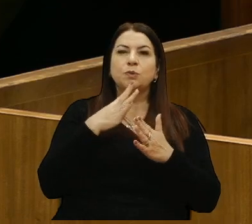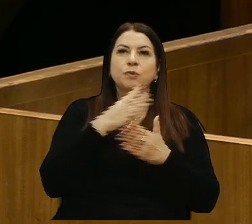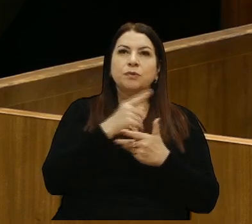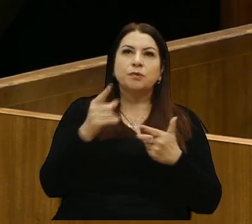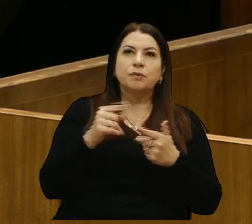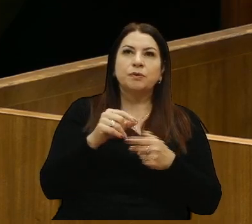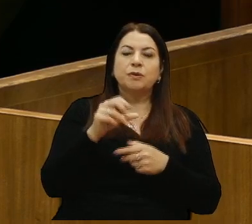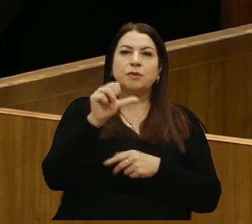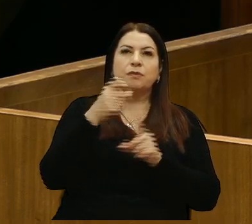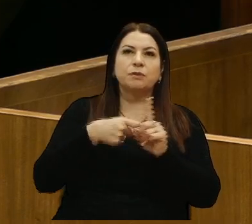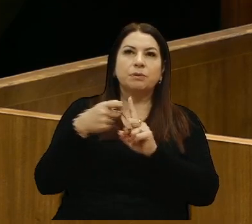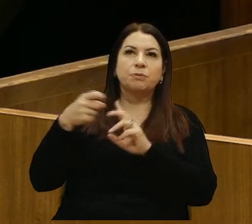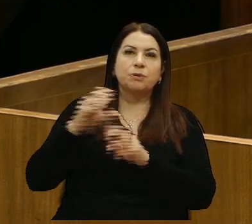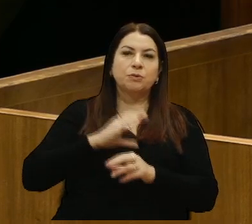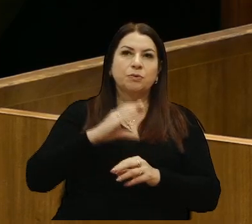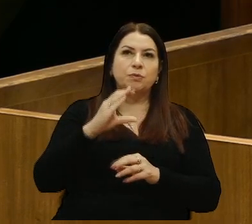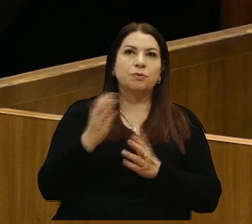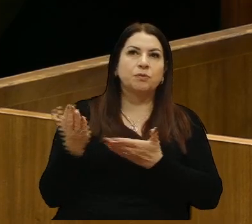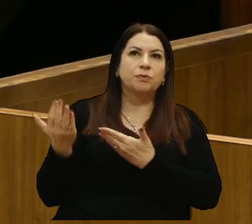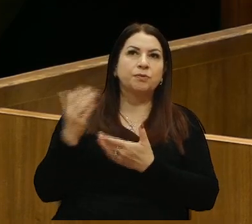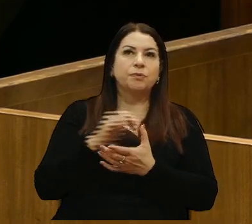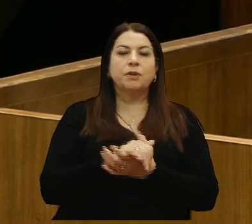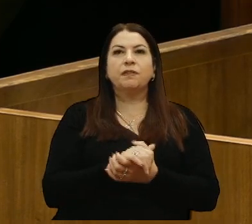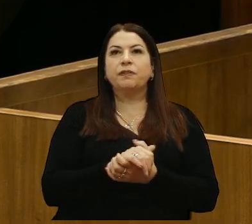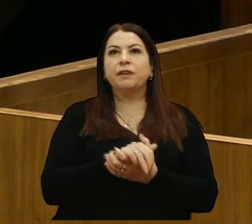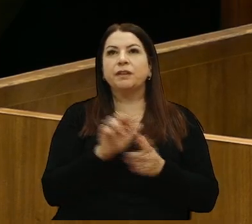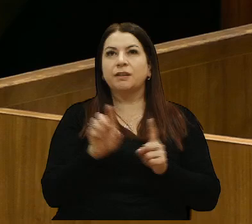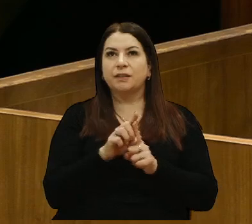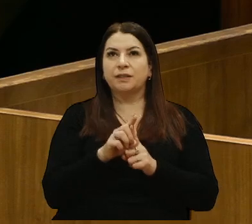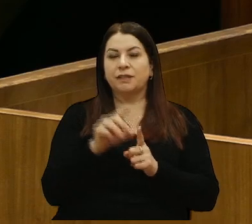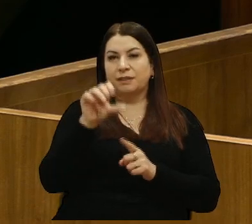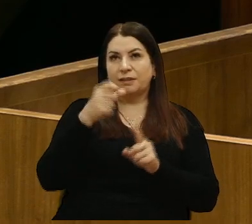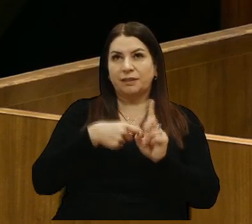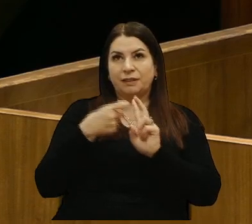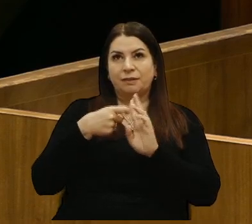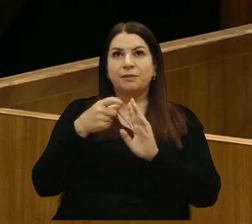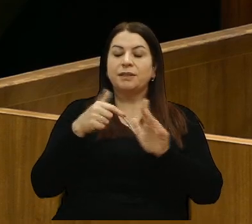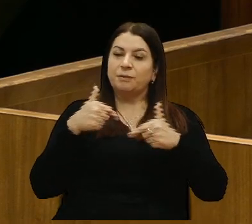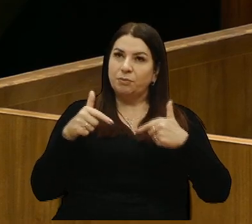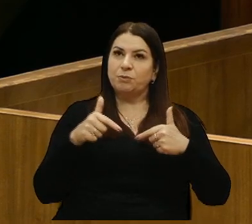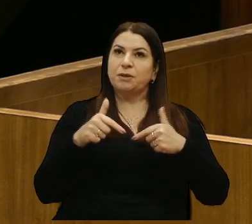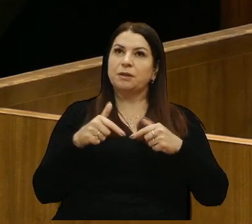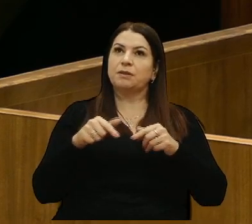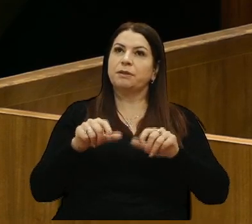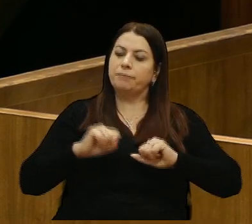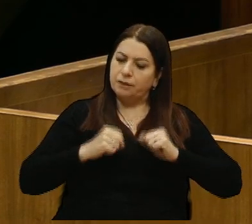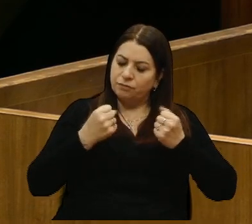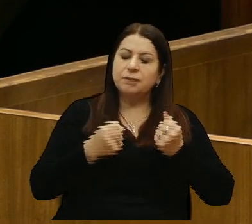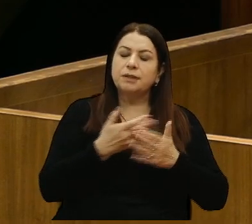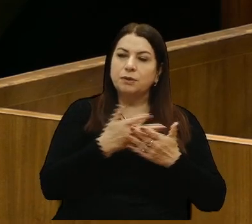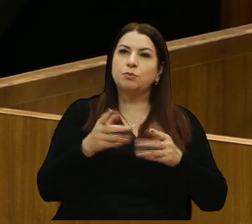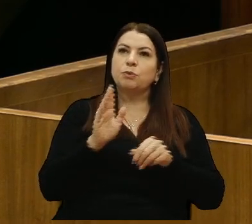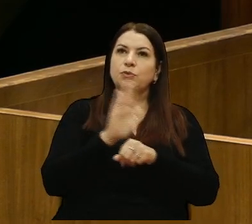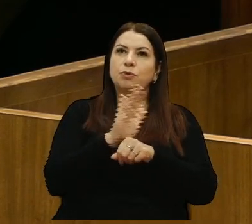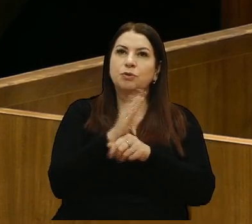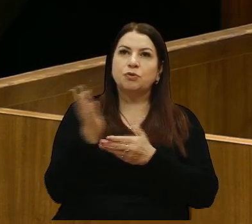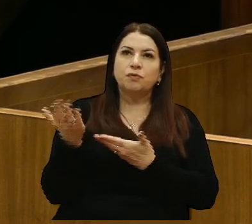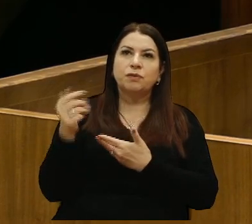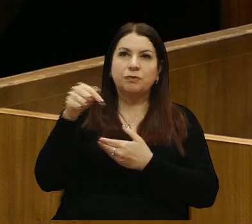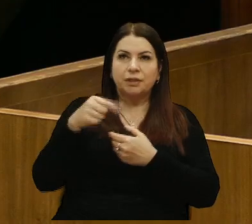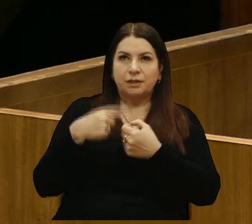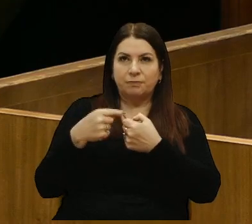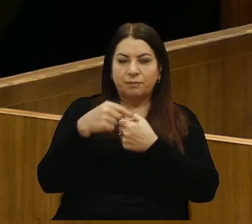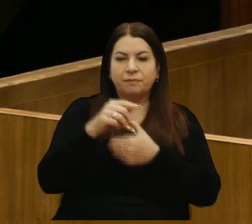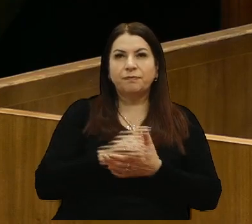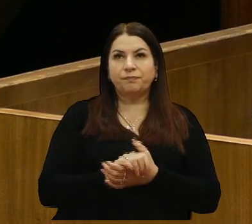eu estou há apenas 9 meses na Coordenadoria da Juventude, e são 9 meses de muito trabalho, de muito afinco e dedicação em prol da juventude do nosso